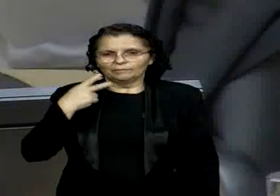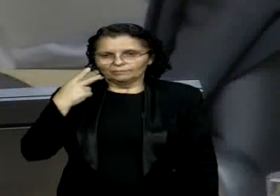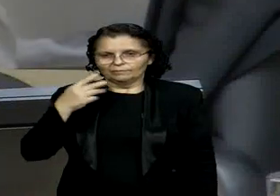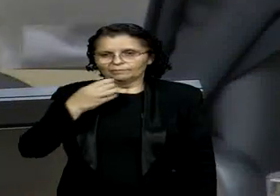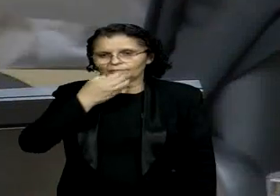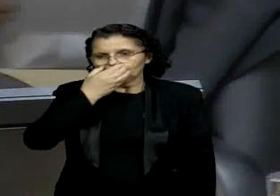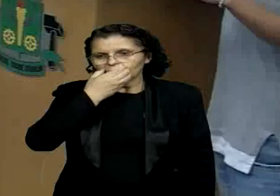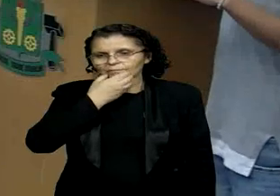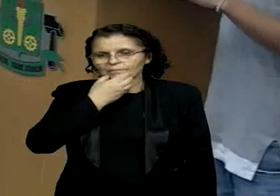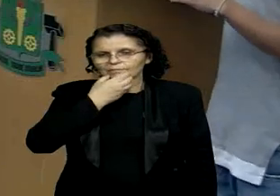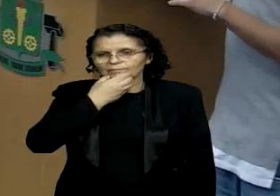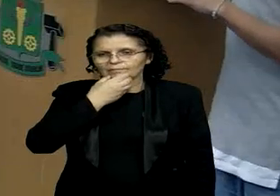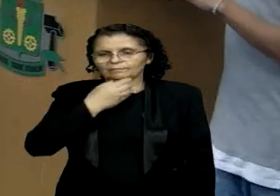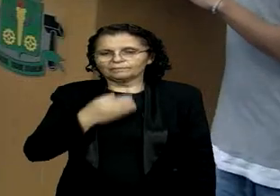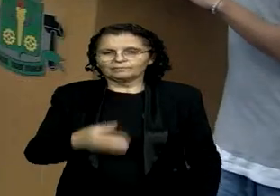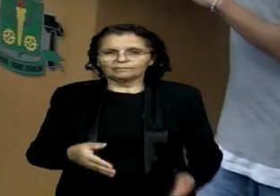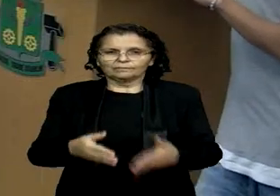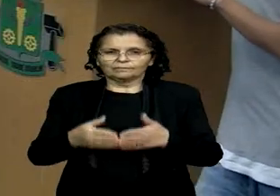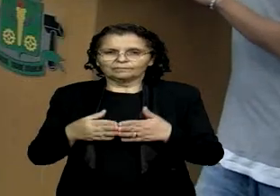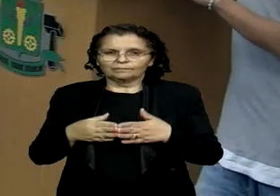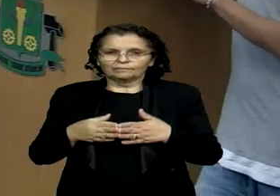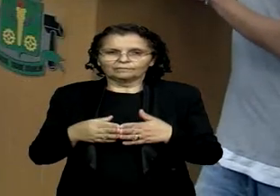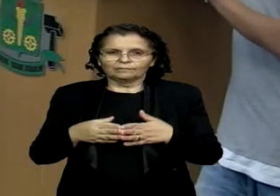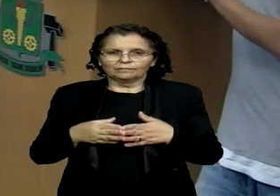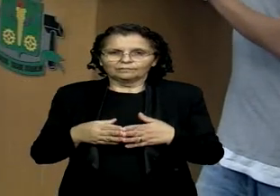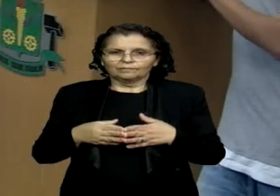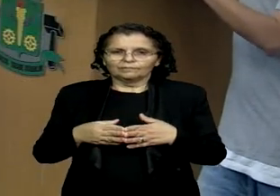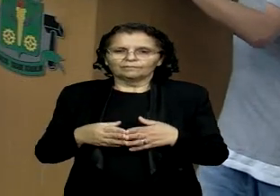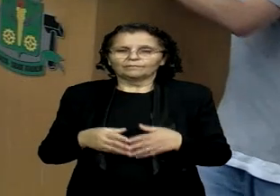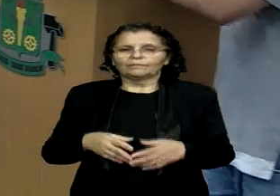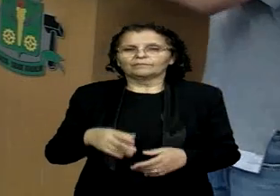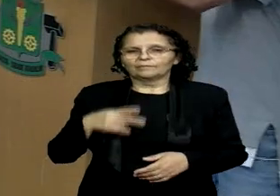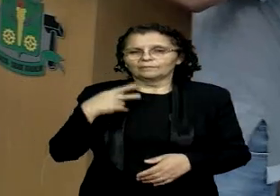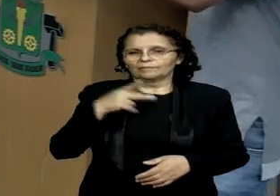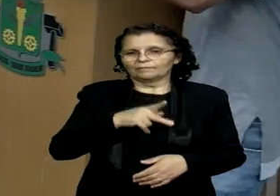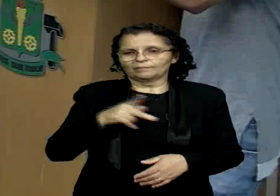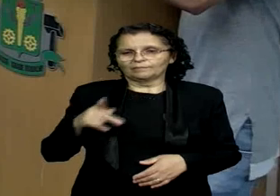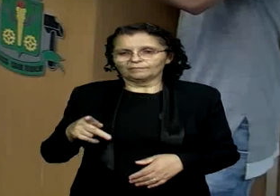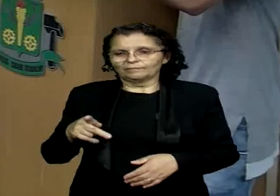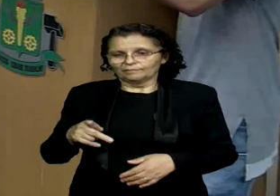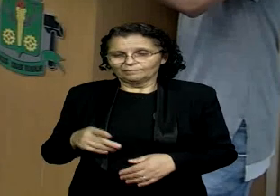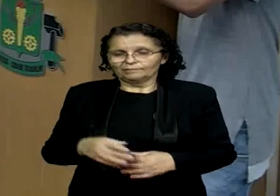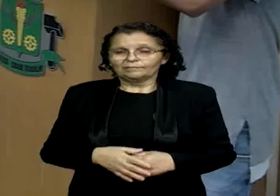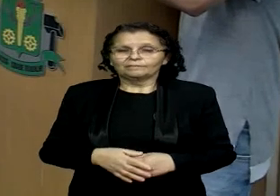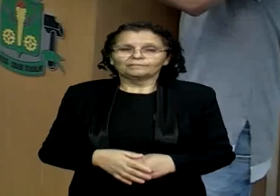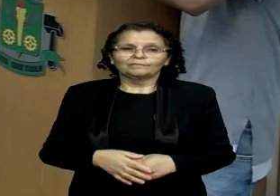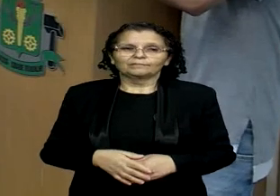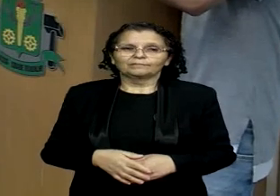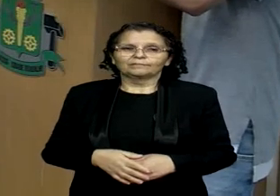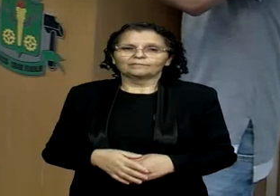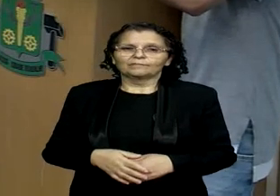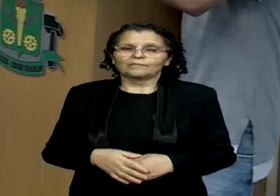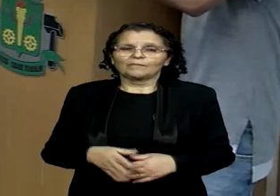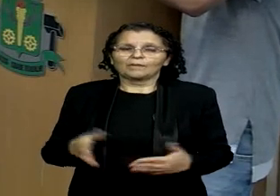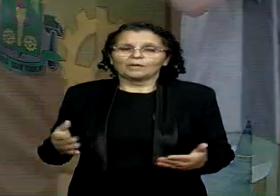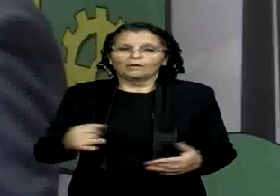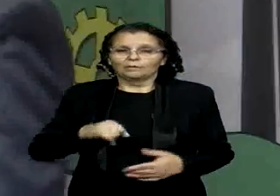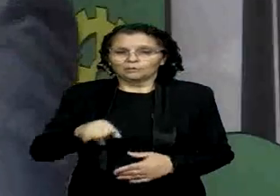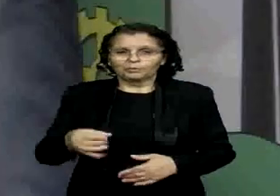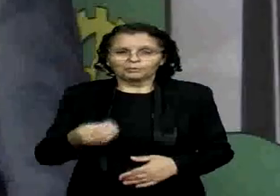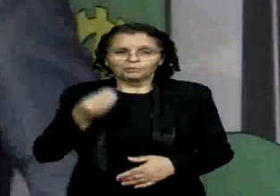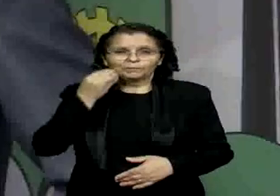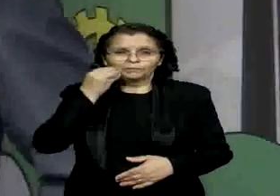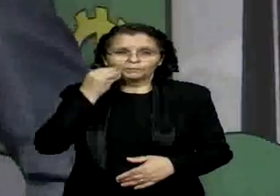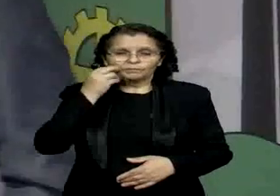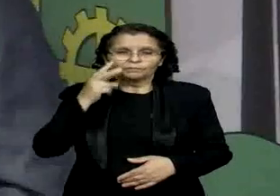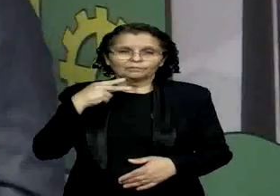Carmônio Bastos. Questão de ordem, nobre presidente. Questão de ordem, presidente. Queria só pegar uma fala